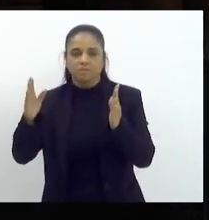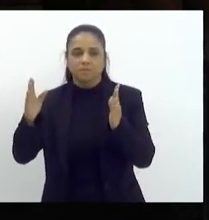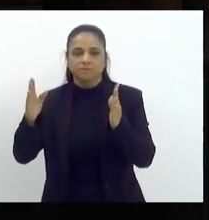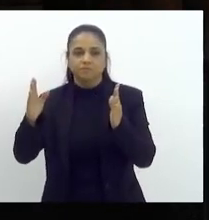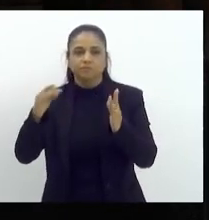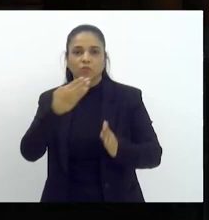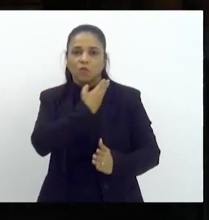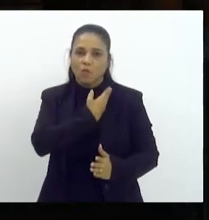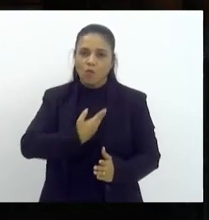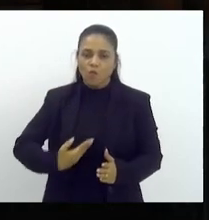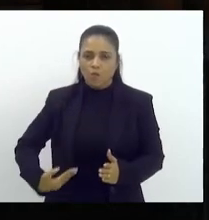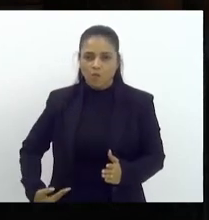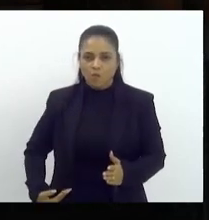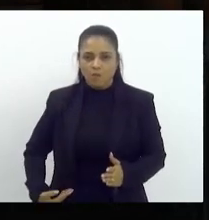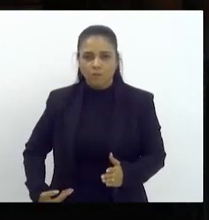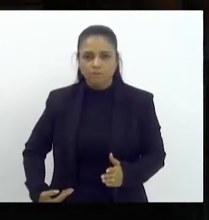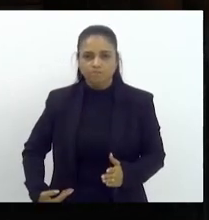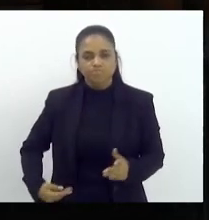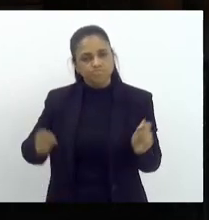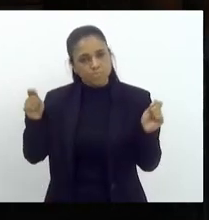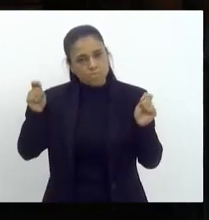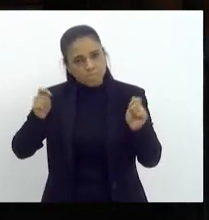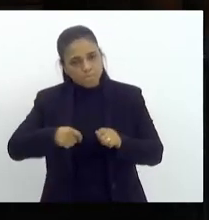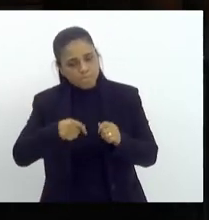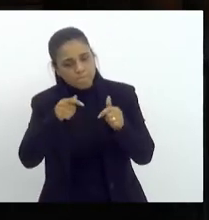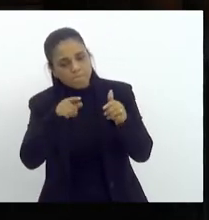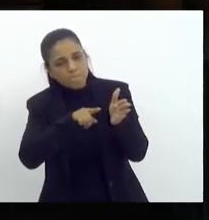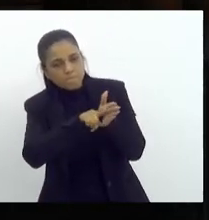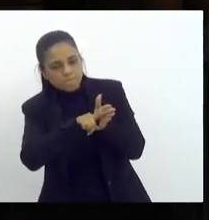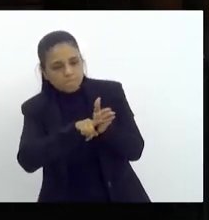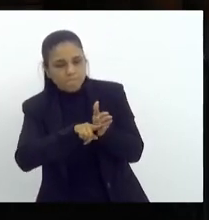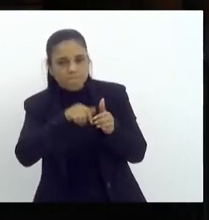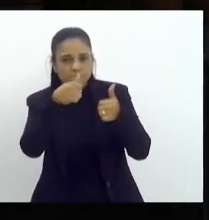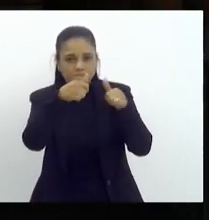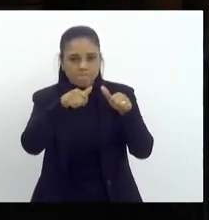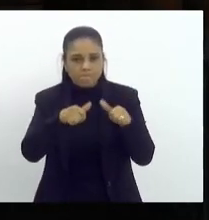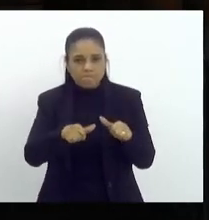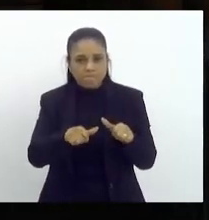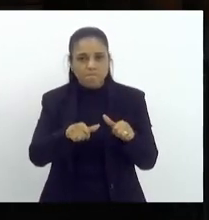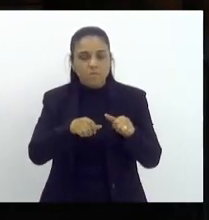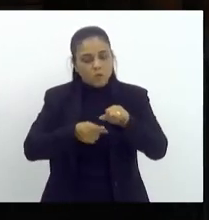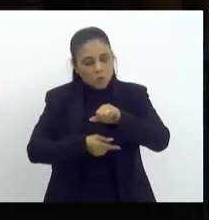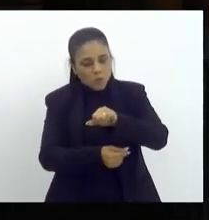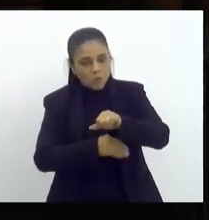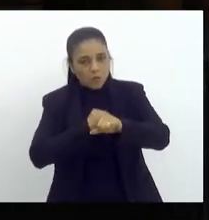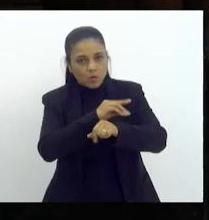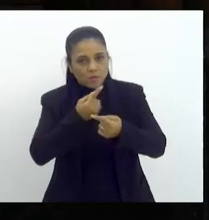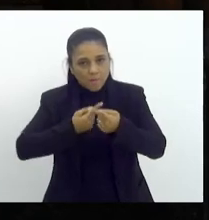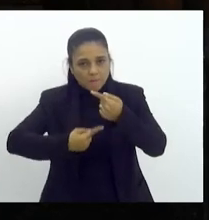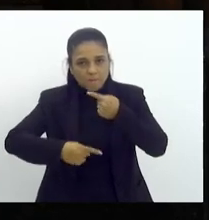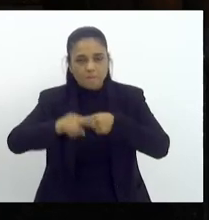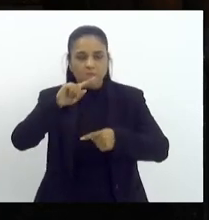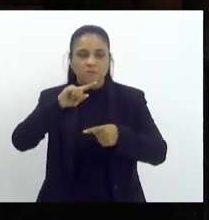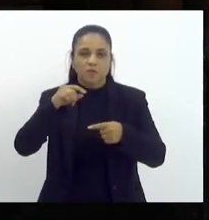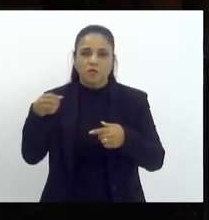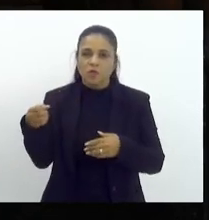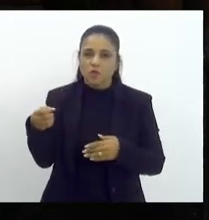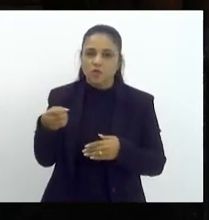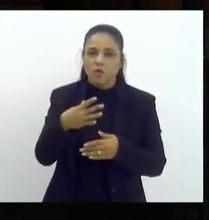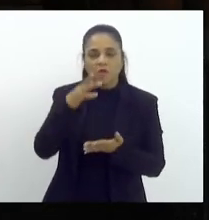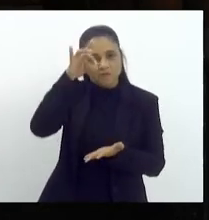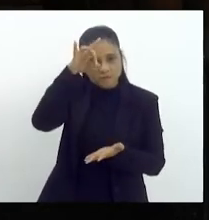a possibilidade de verificar um programa com a sua cara com a nova realidade